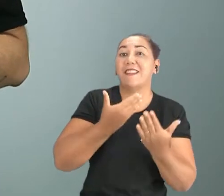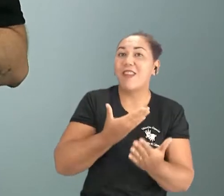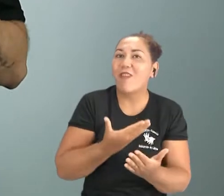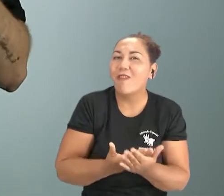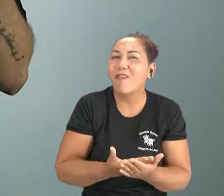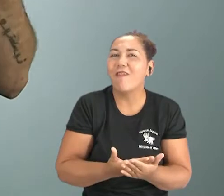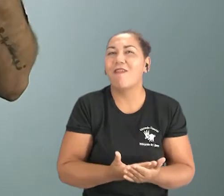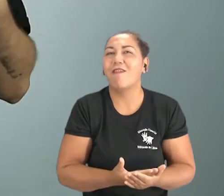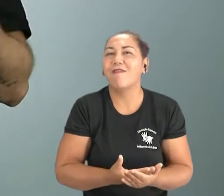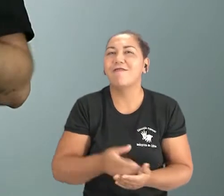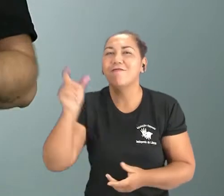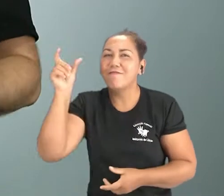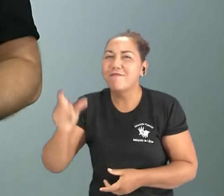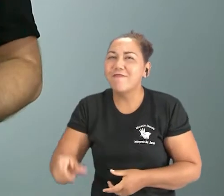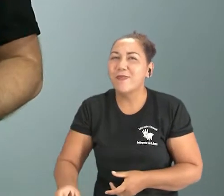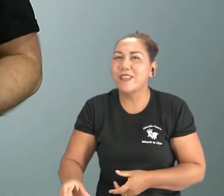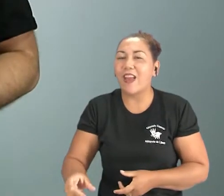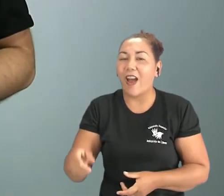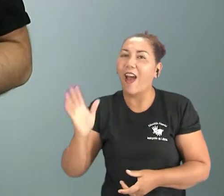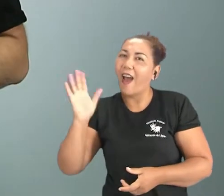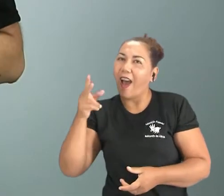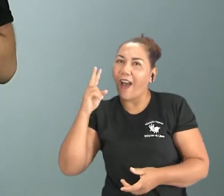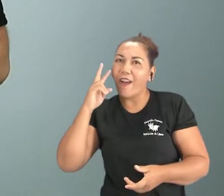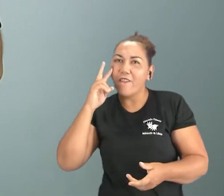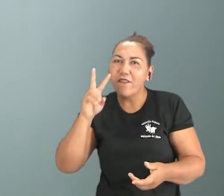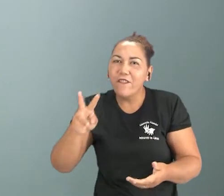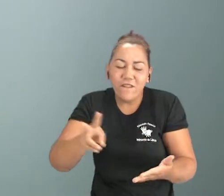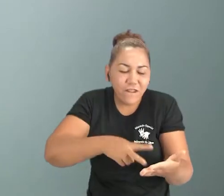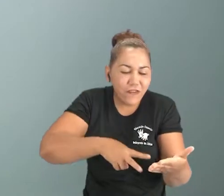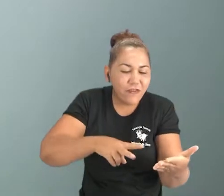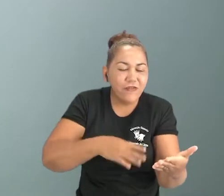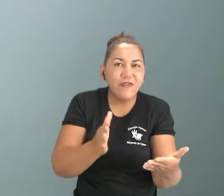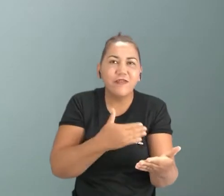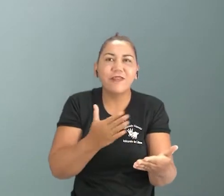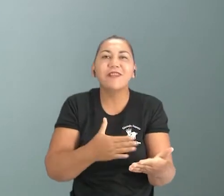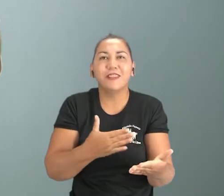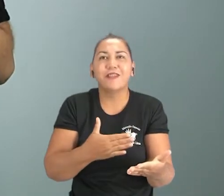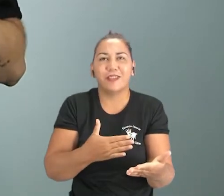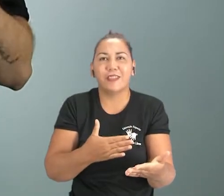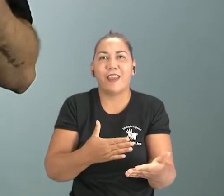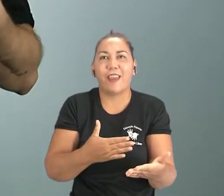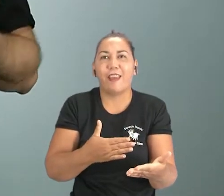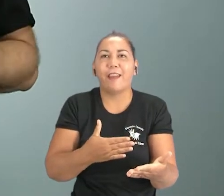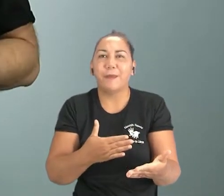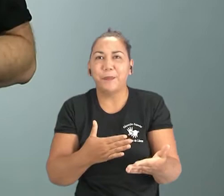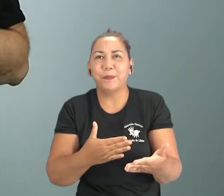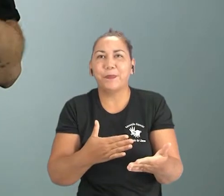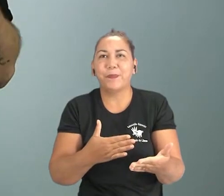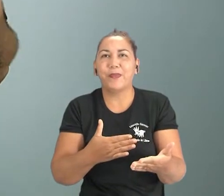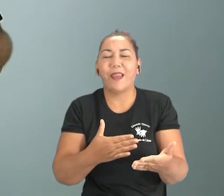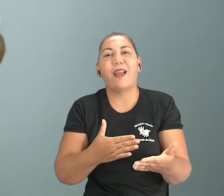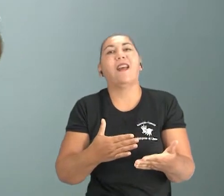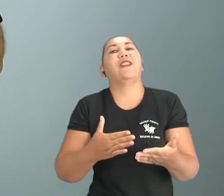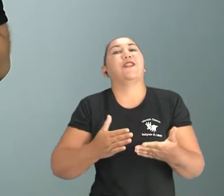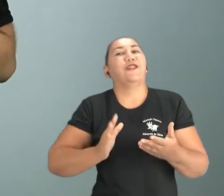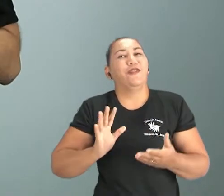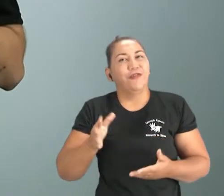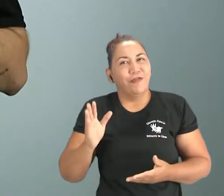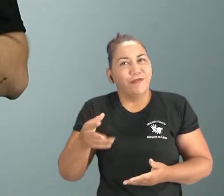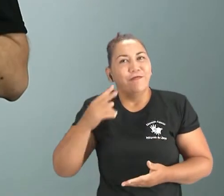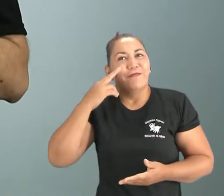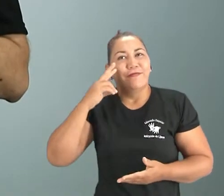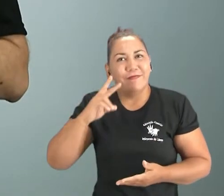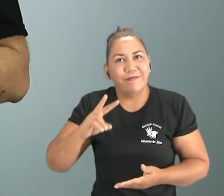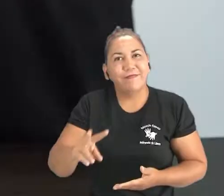alguém que você já fiz nos livro é impossível alguém não ter visto algo